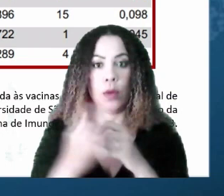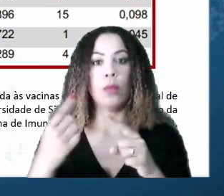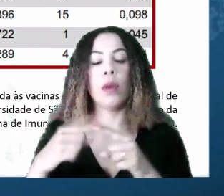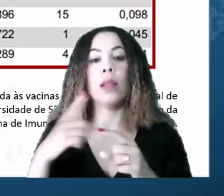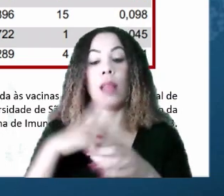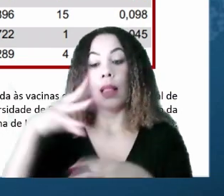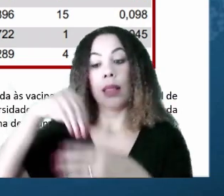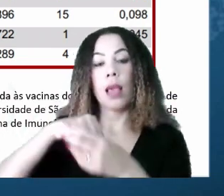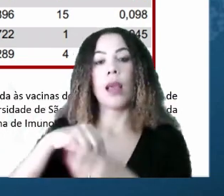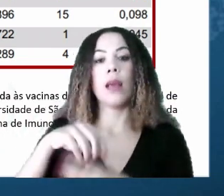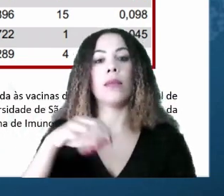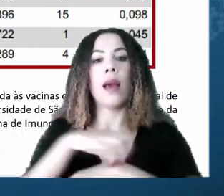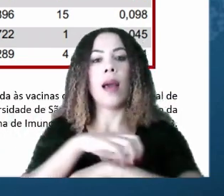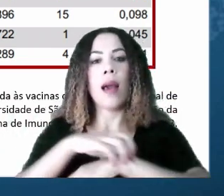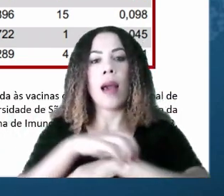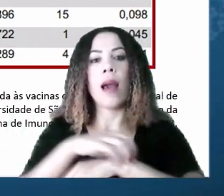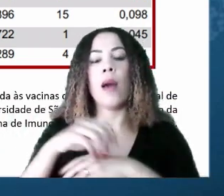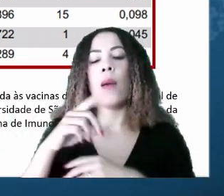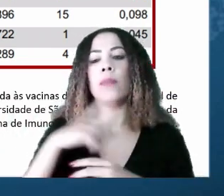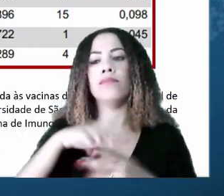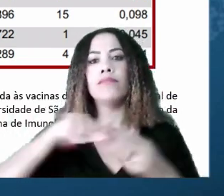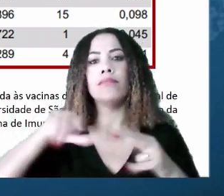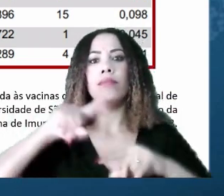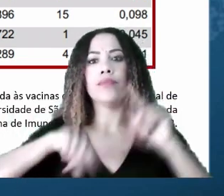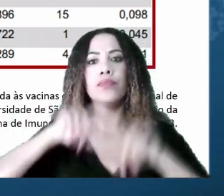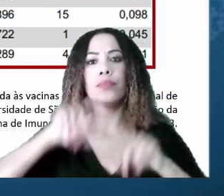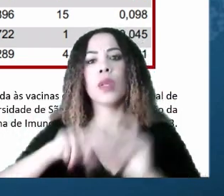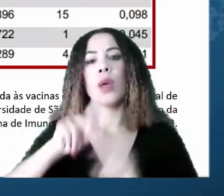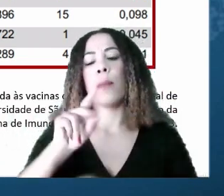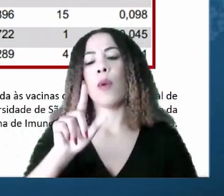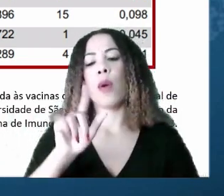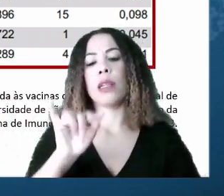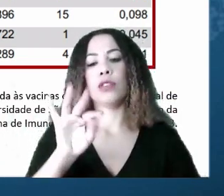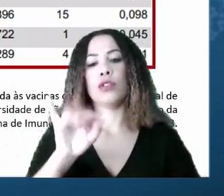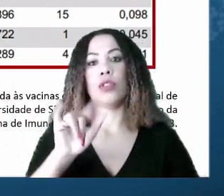o polissorbato, polietileno glicol em algumas vacinas